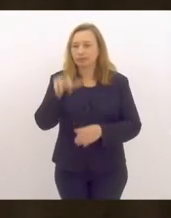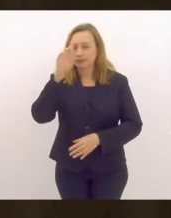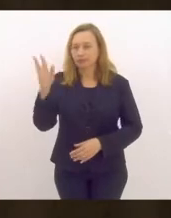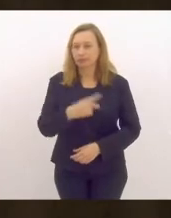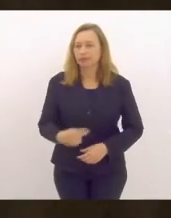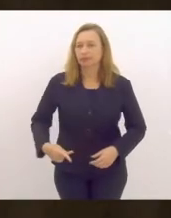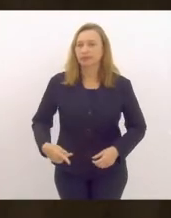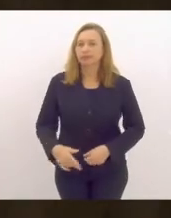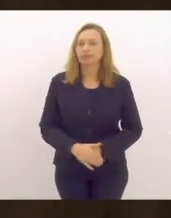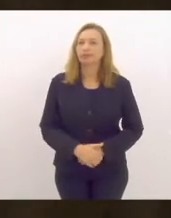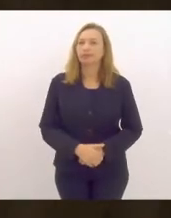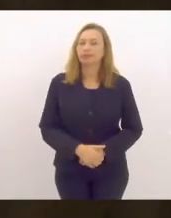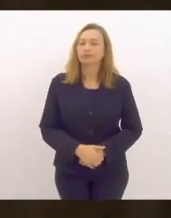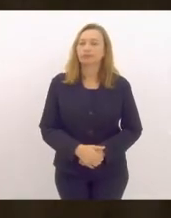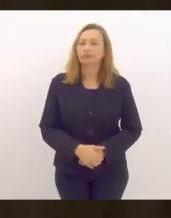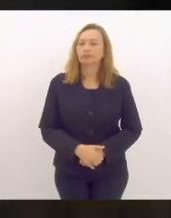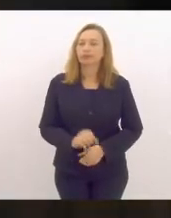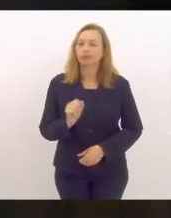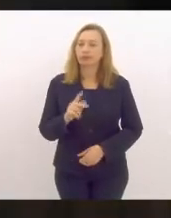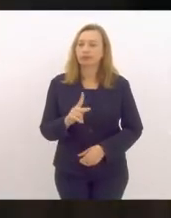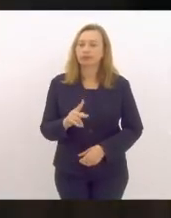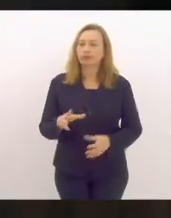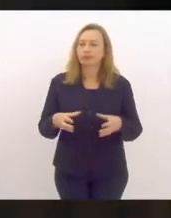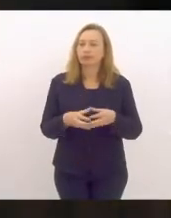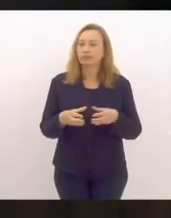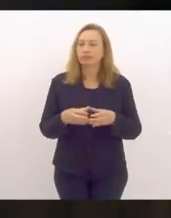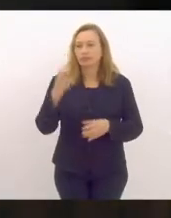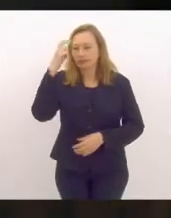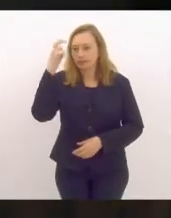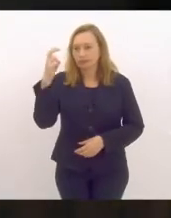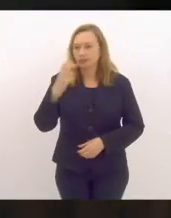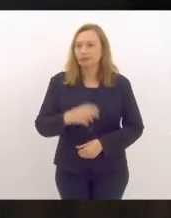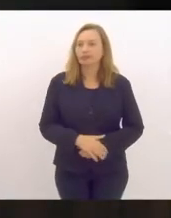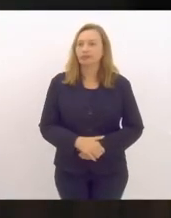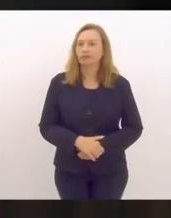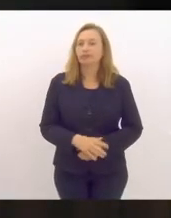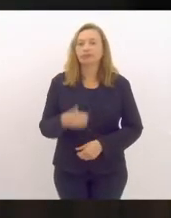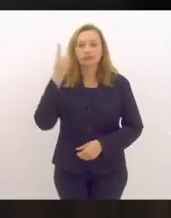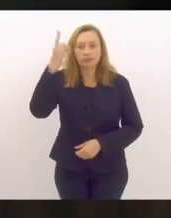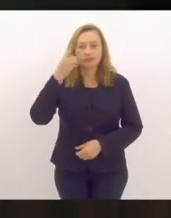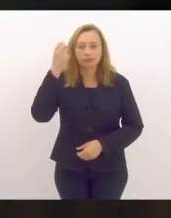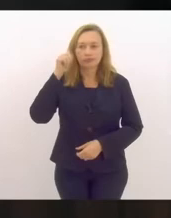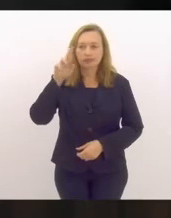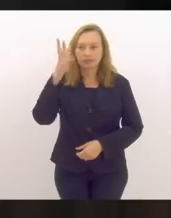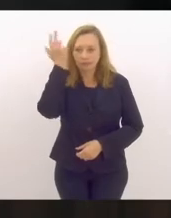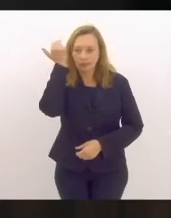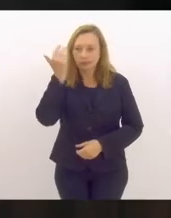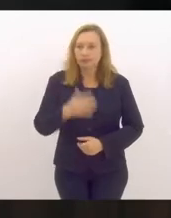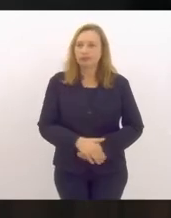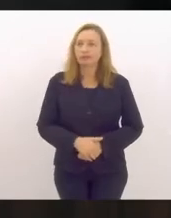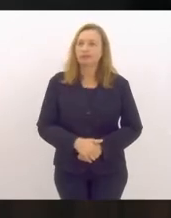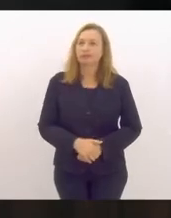presidente. Ok. Pela Comissão de Cultura, deputado Eliomar.